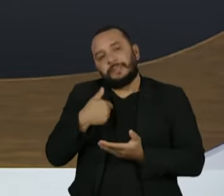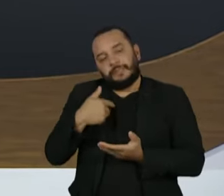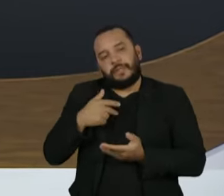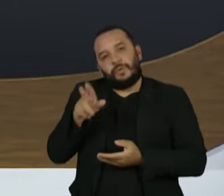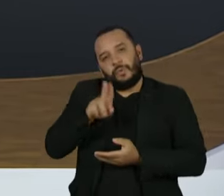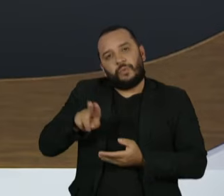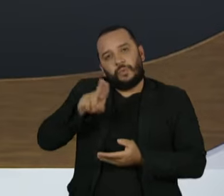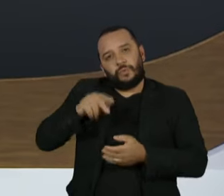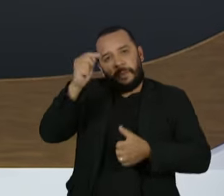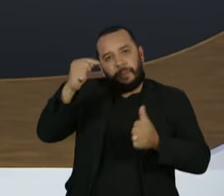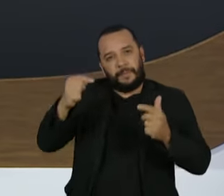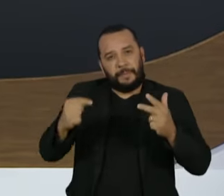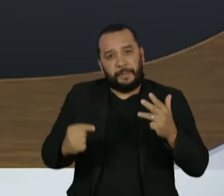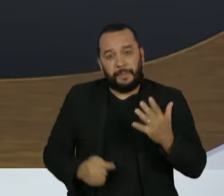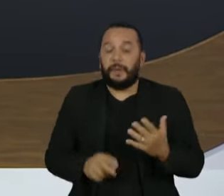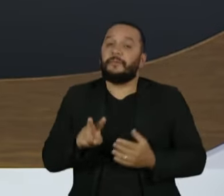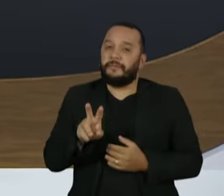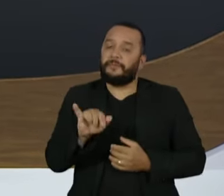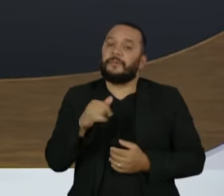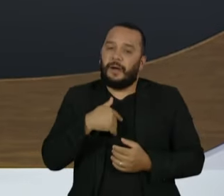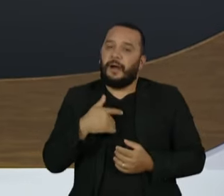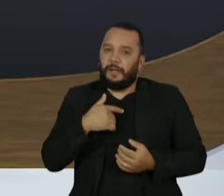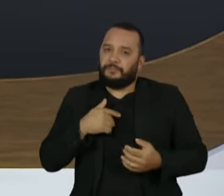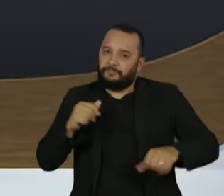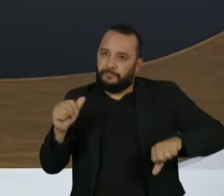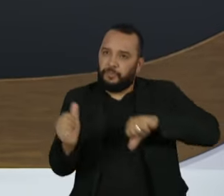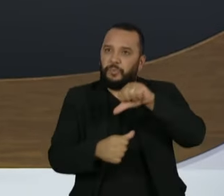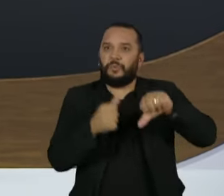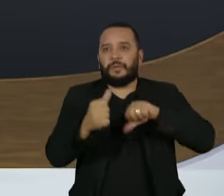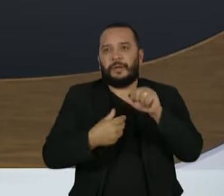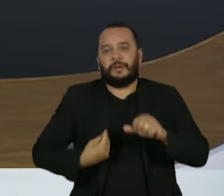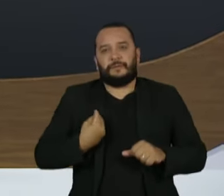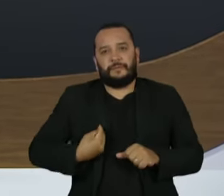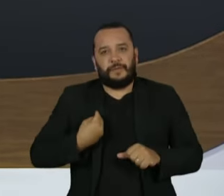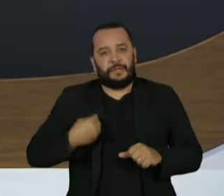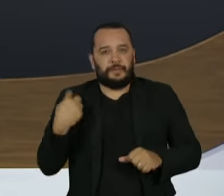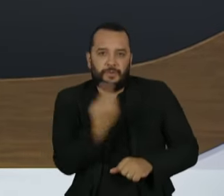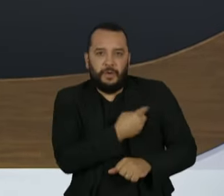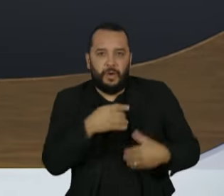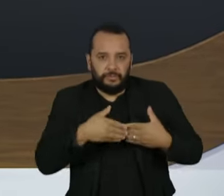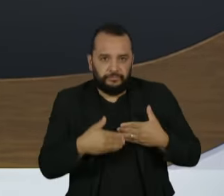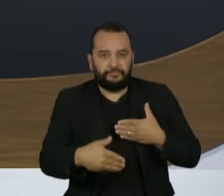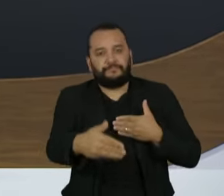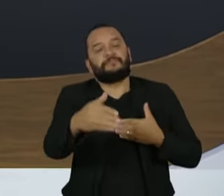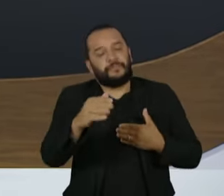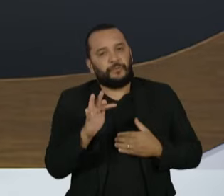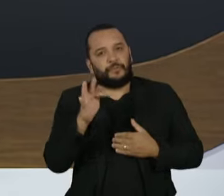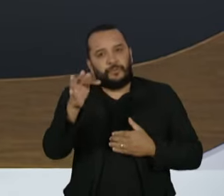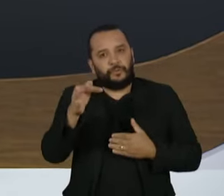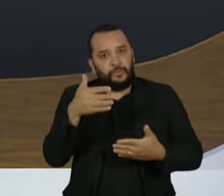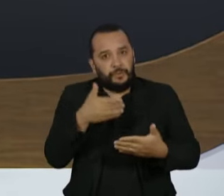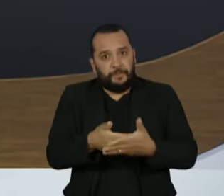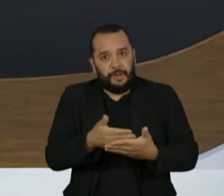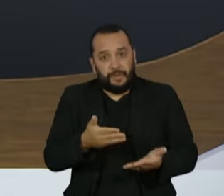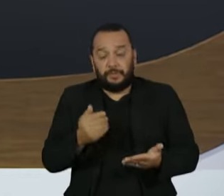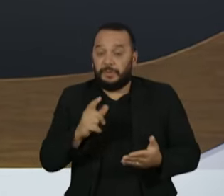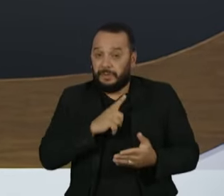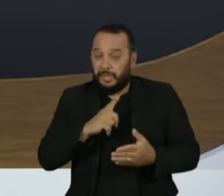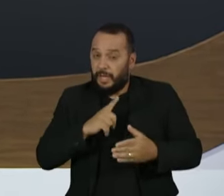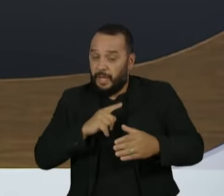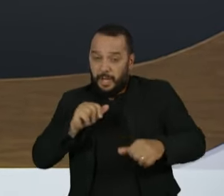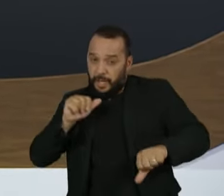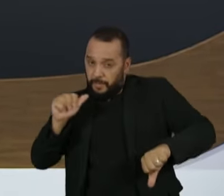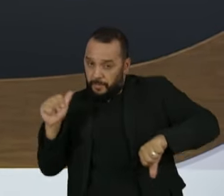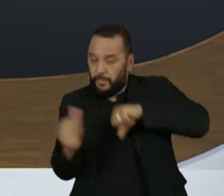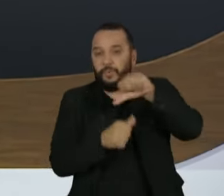vai virar de ponta cabeça a vida de todos nós no futuro muito próximo Enquanto essa revolução acontece em